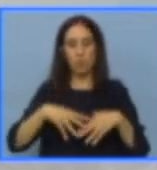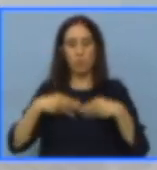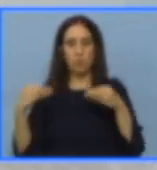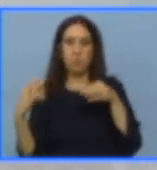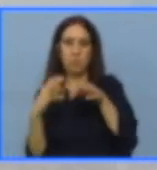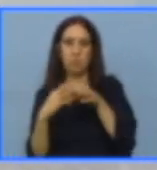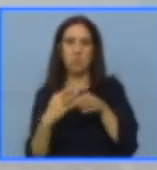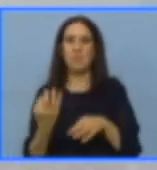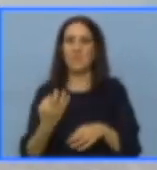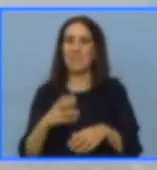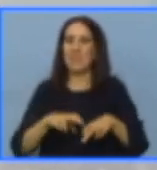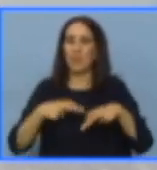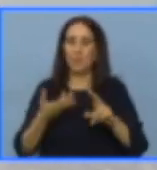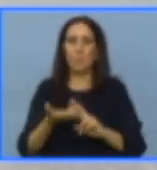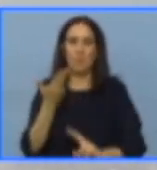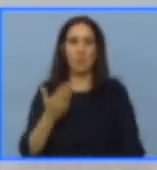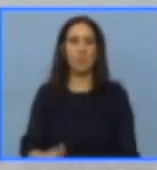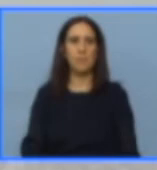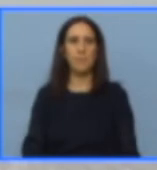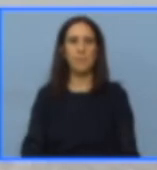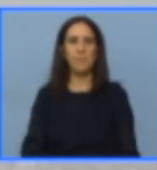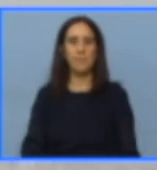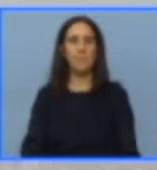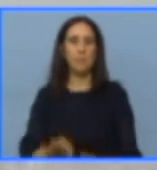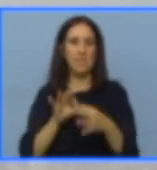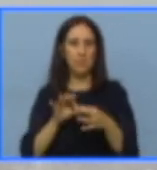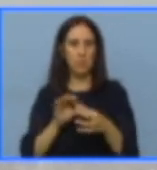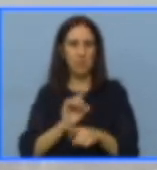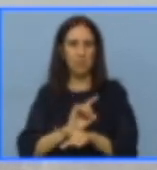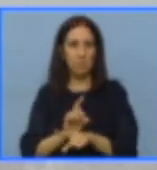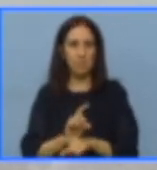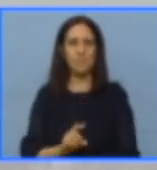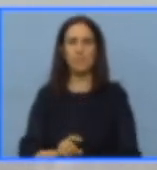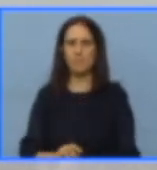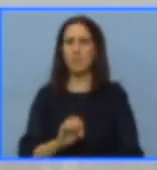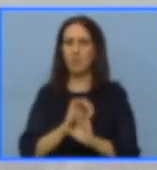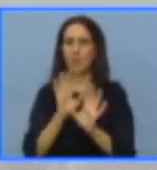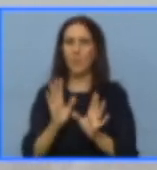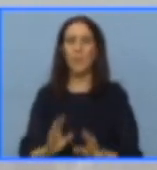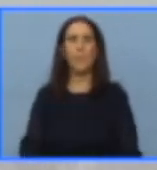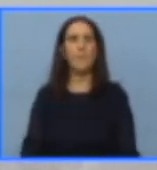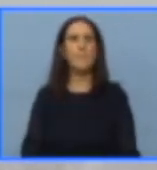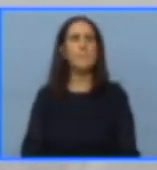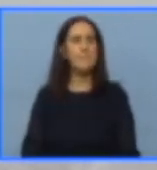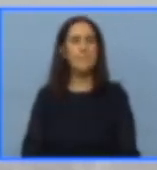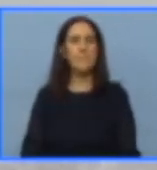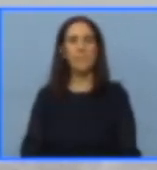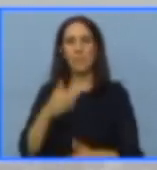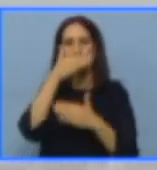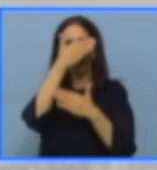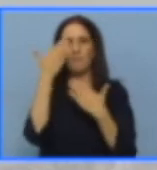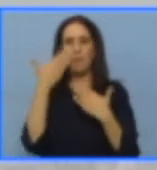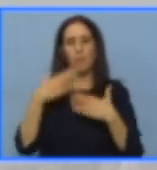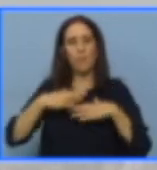espiritual, evidentemente é mais rica ainda. E cria sintonias de forma imediata. É uma proposta para estes dias de verão, de férias,